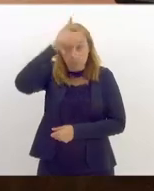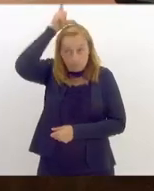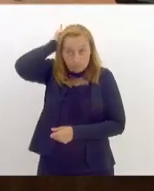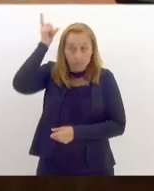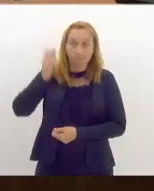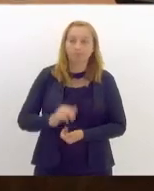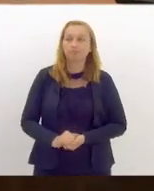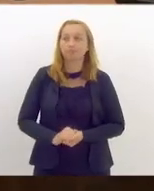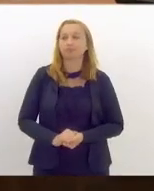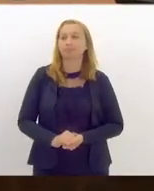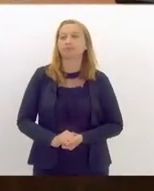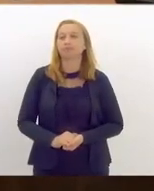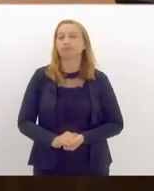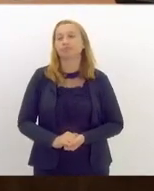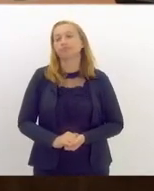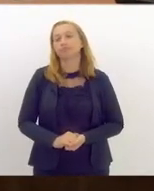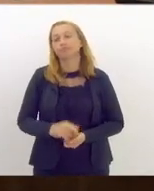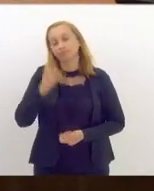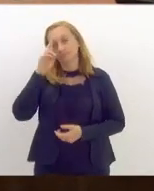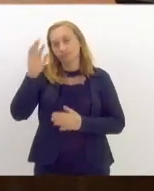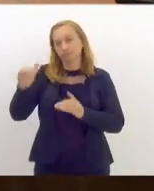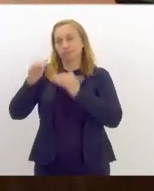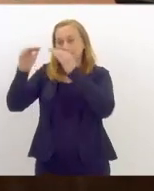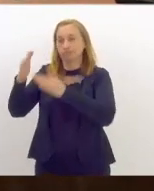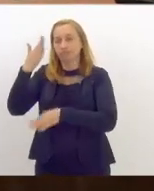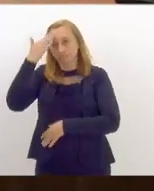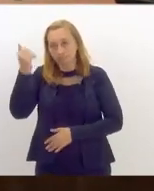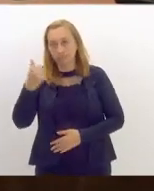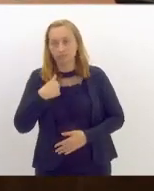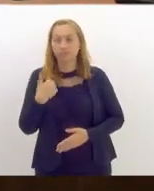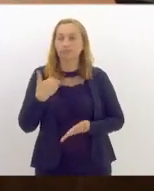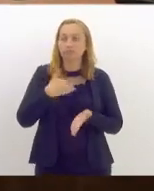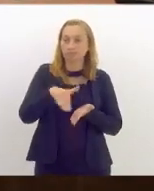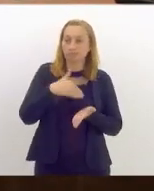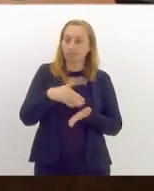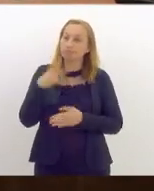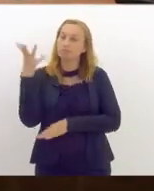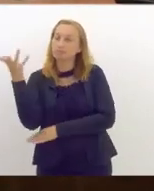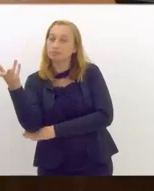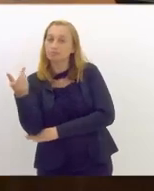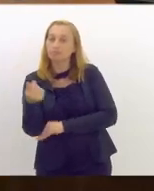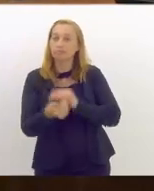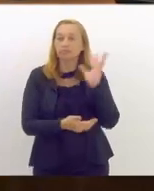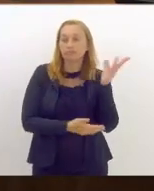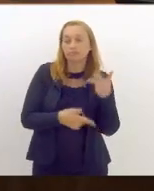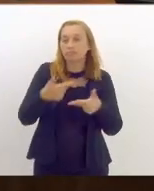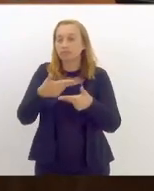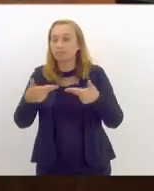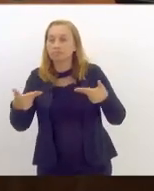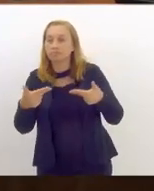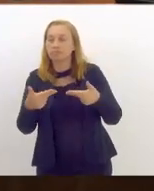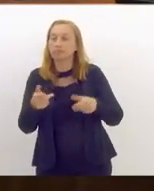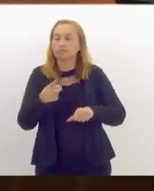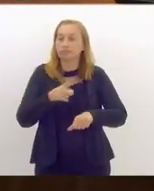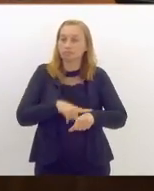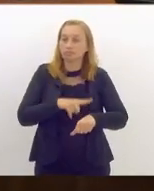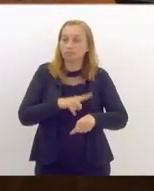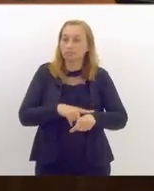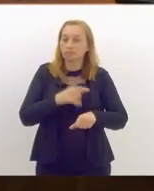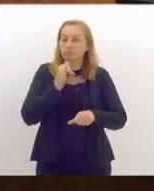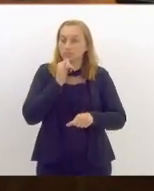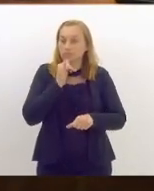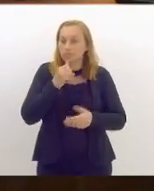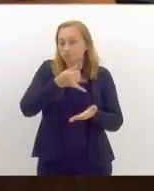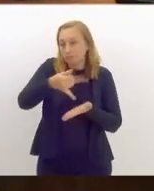Paulo como vossa excelência sabe eu fui secretário do ambiente e em várias ocasiões de óleo derramado